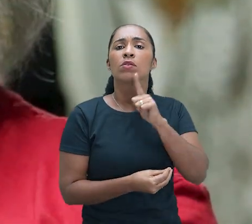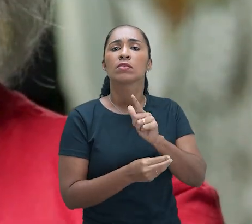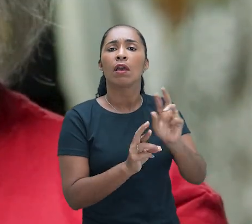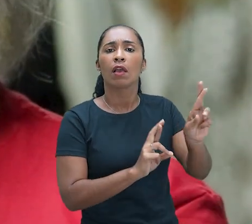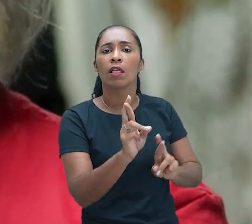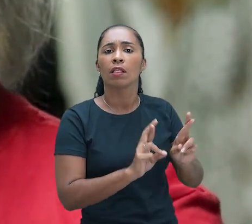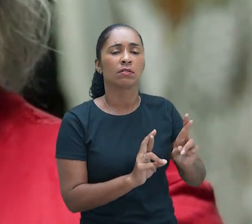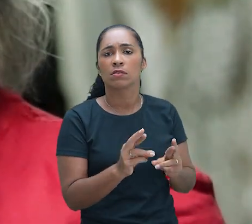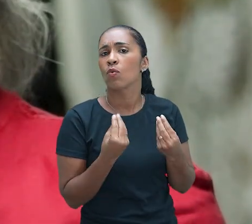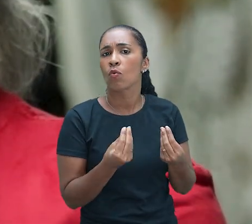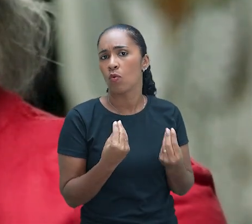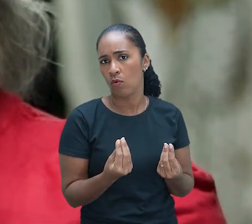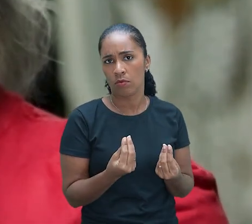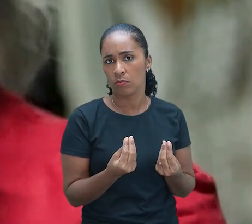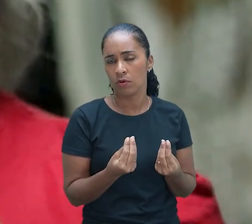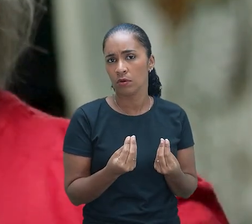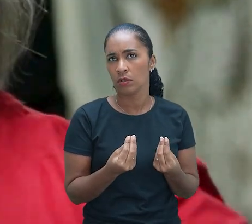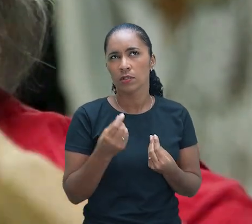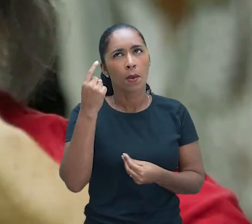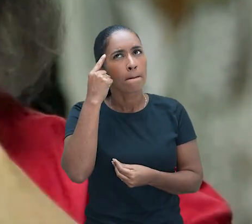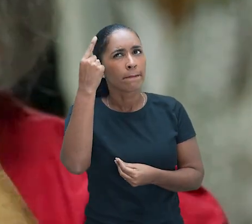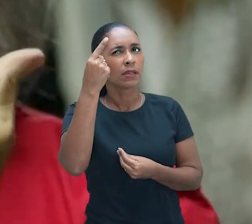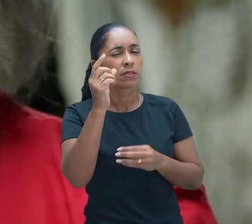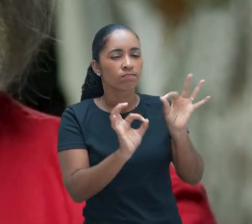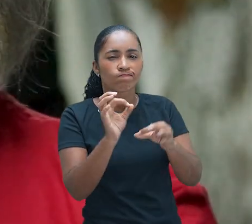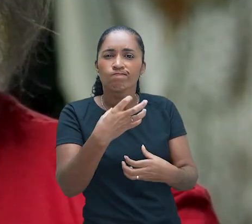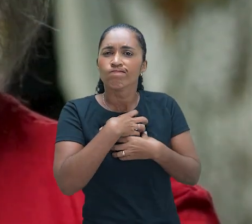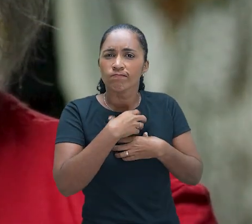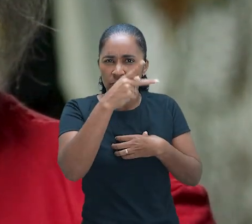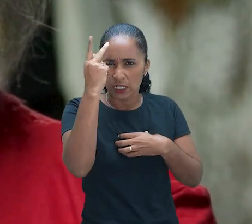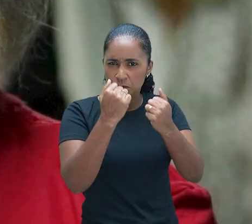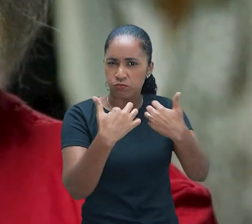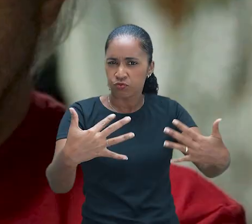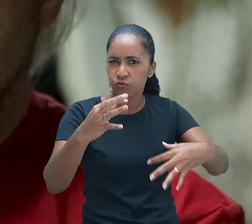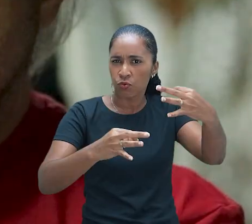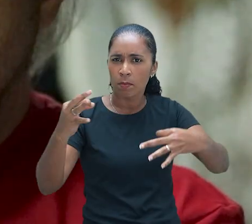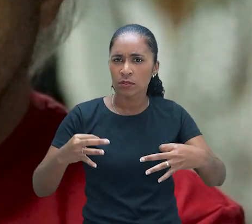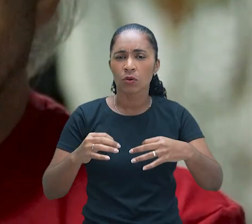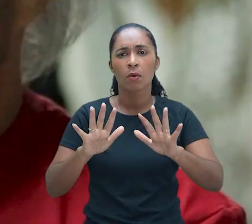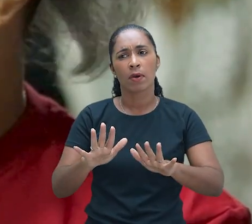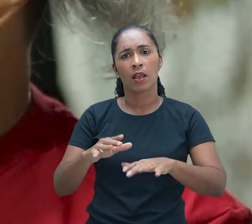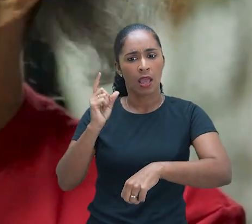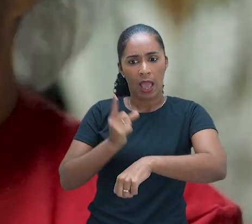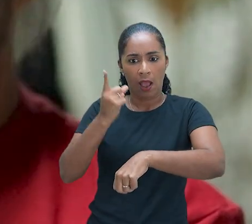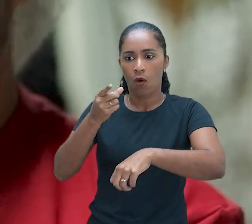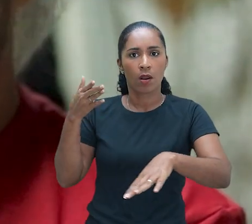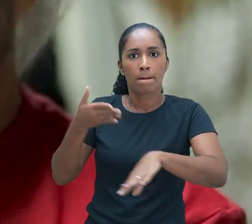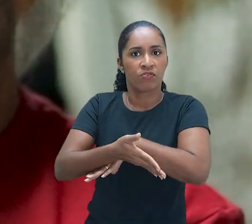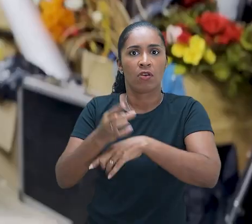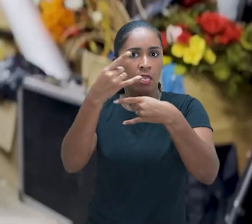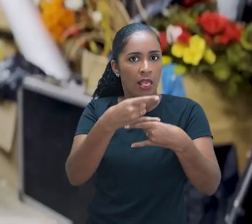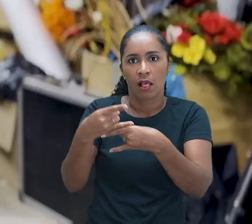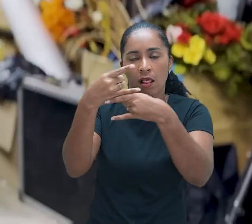uma relação próxima disso? Como é que a gente consegue simular um pouco essa sensação para o público, né? Não é assim, deu a hora,